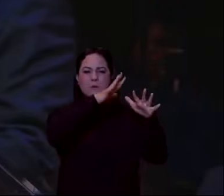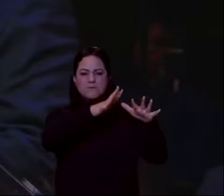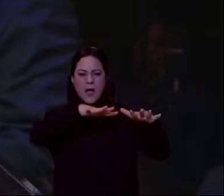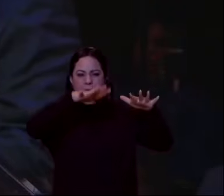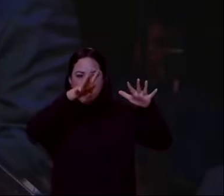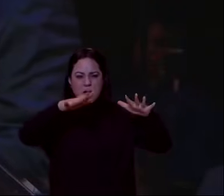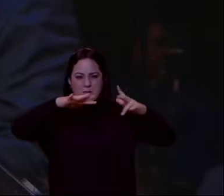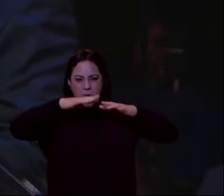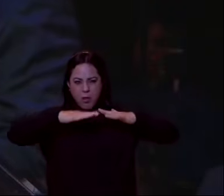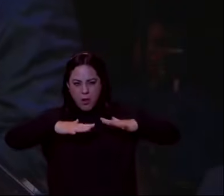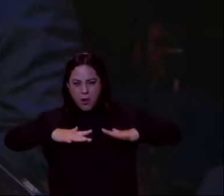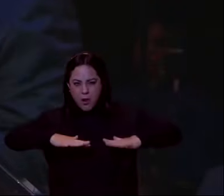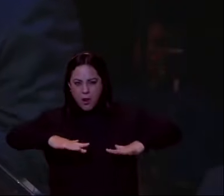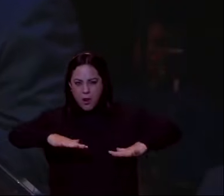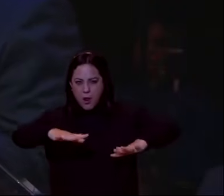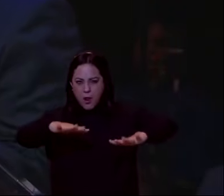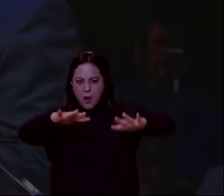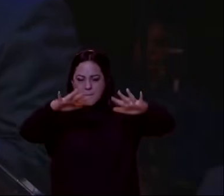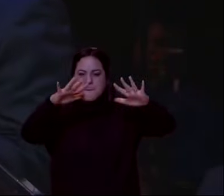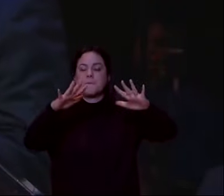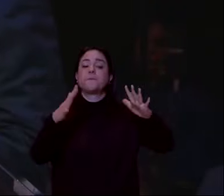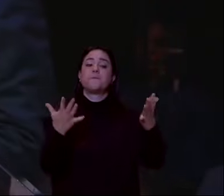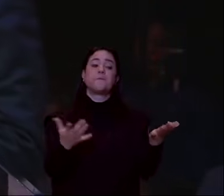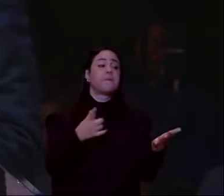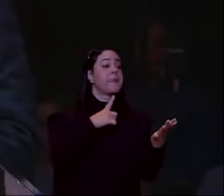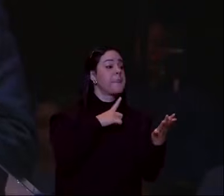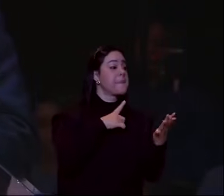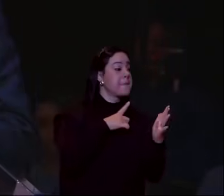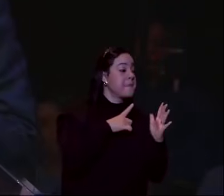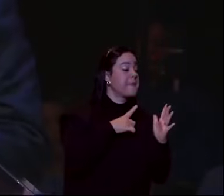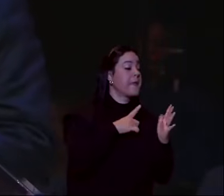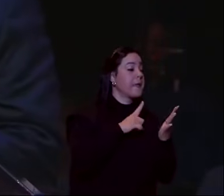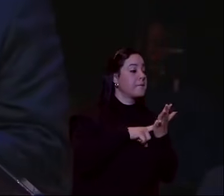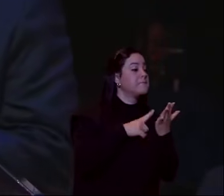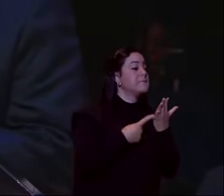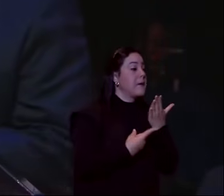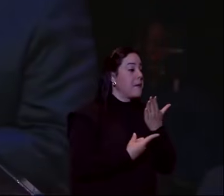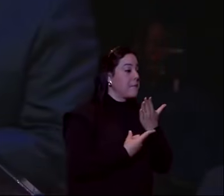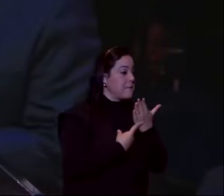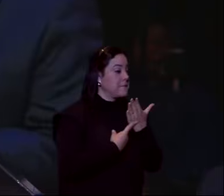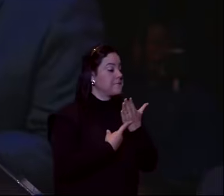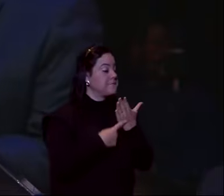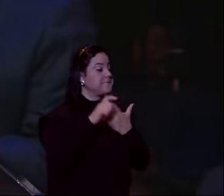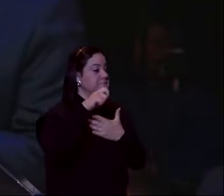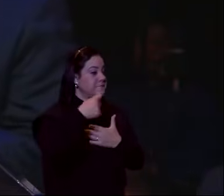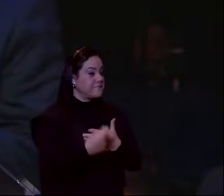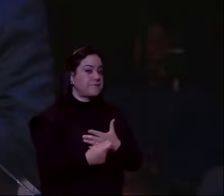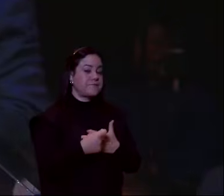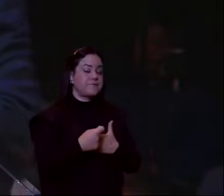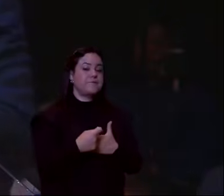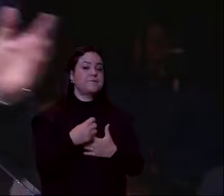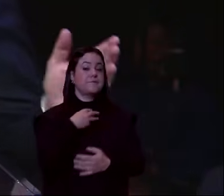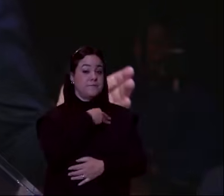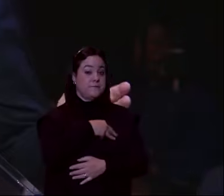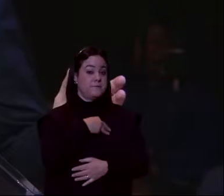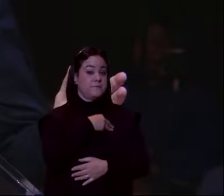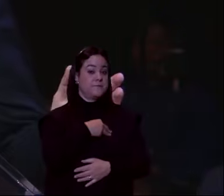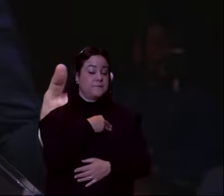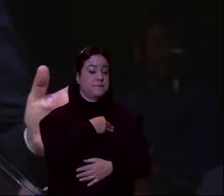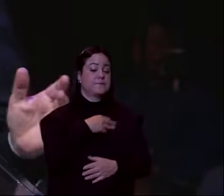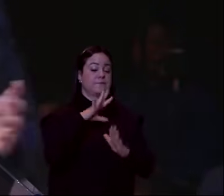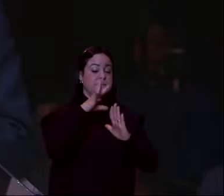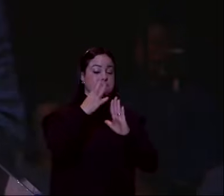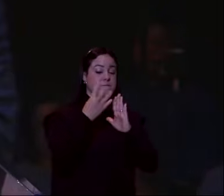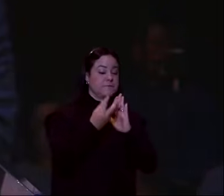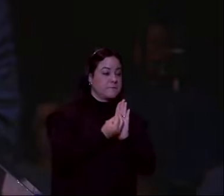mar. E aqui há um simbolismo tremendo da missão da igreja, que deveria ir a todas as